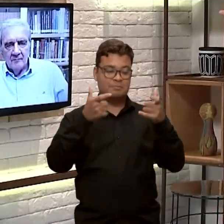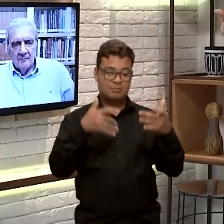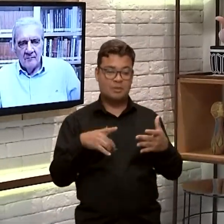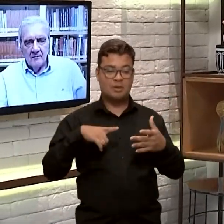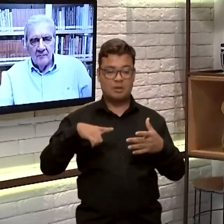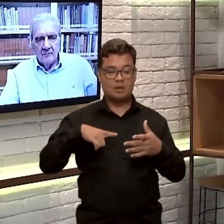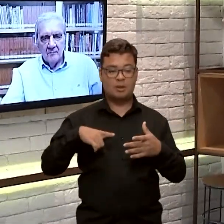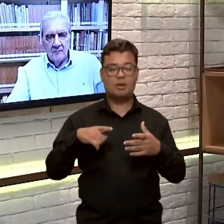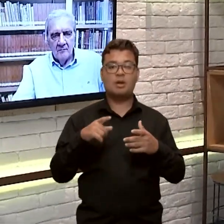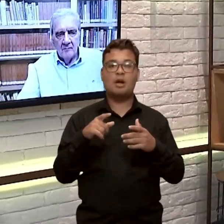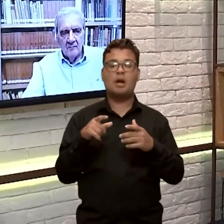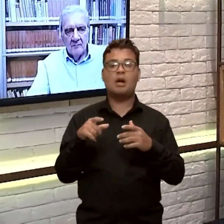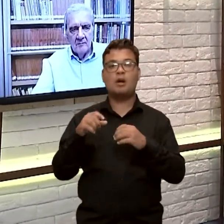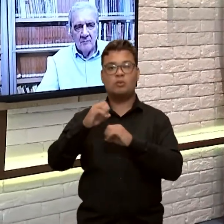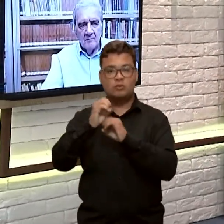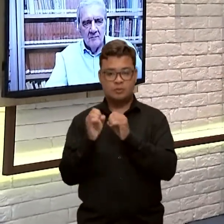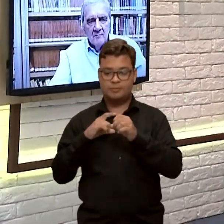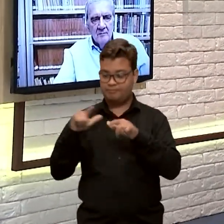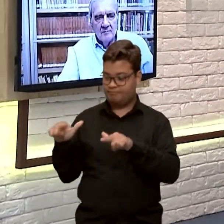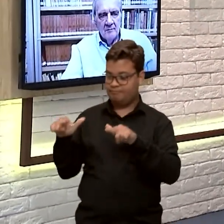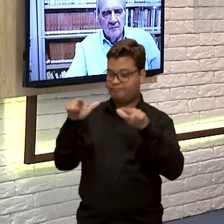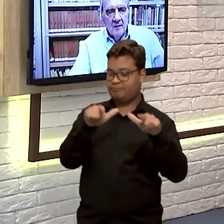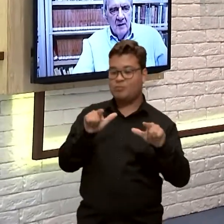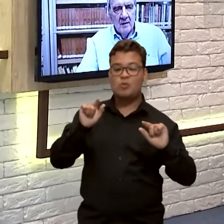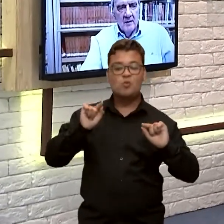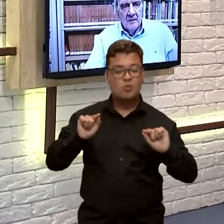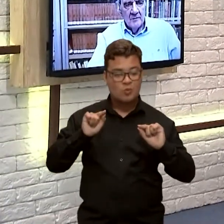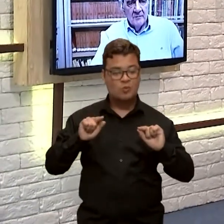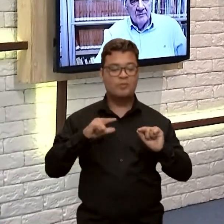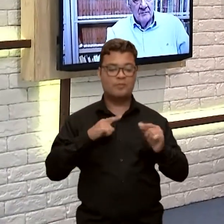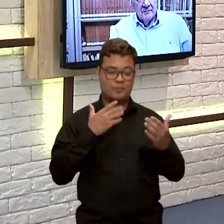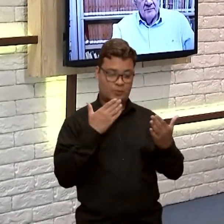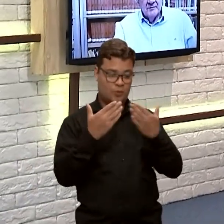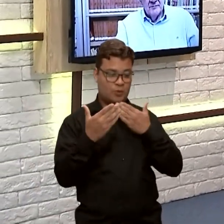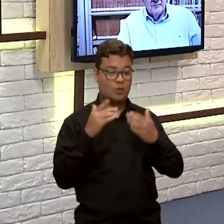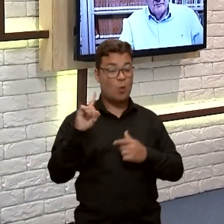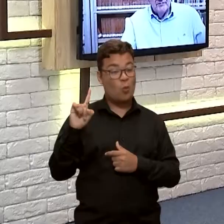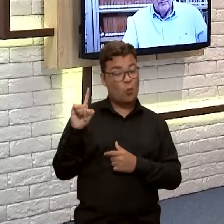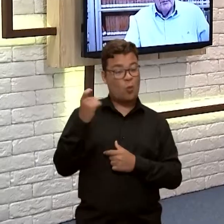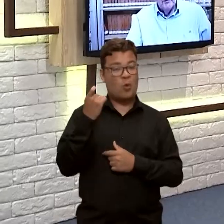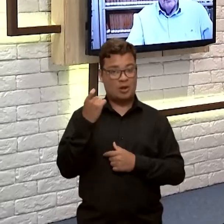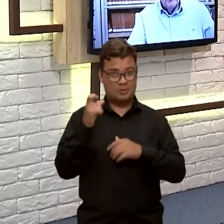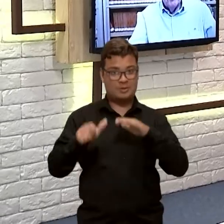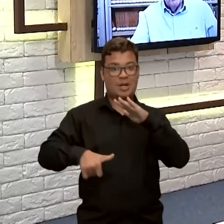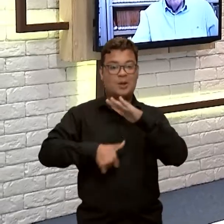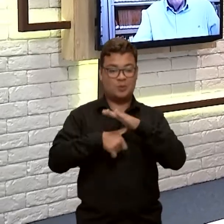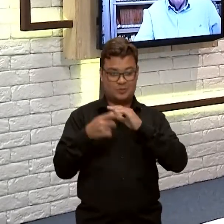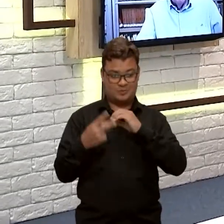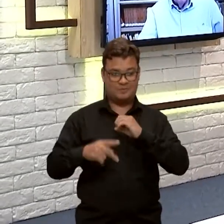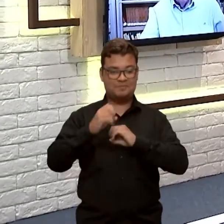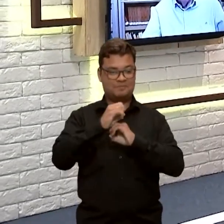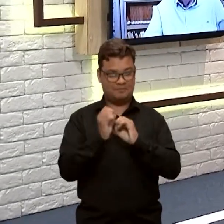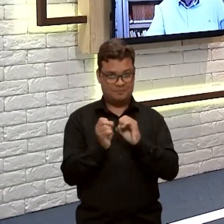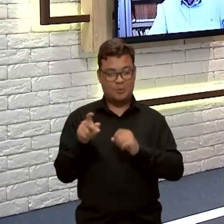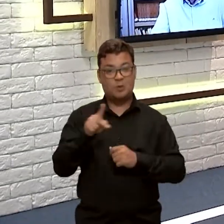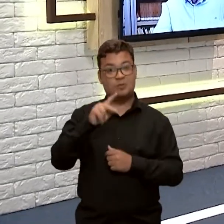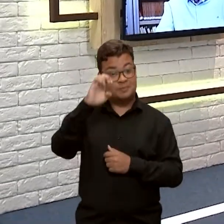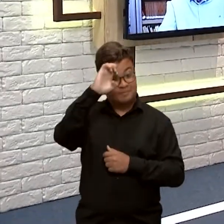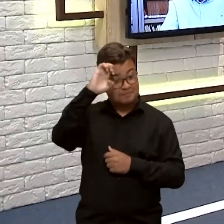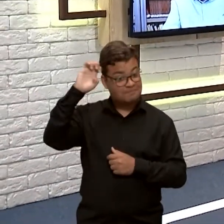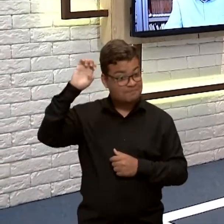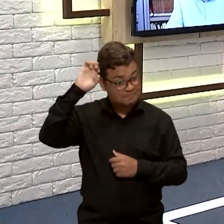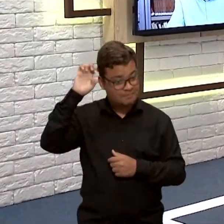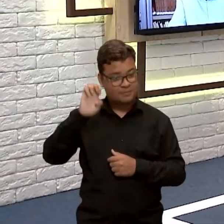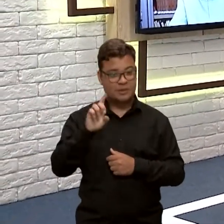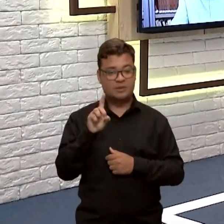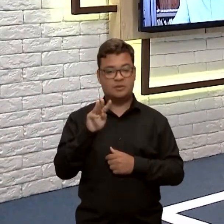títulos que essa universidade oferece, nós vamos conversar com o ex-reitor da UFG, professor Edivar Madureira, que agora